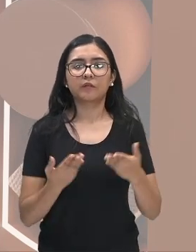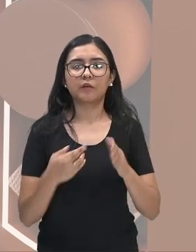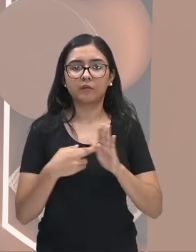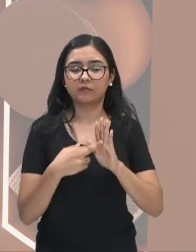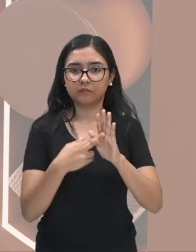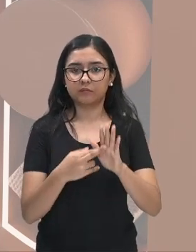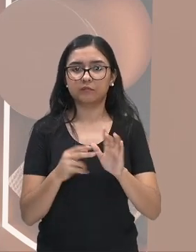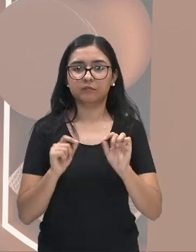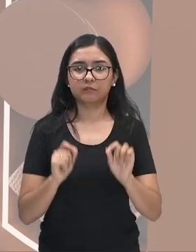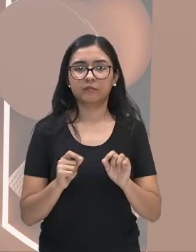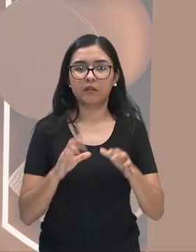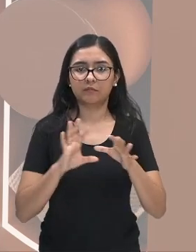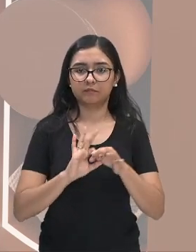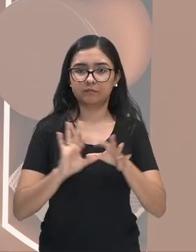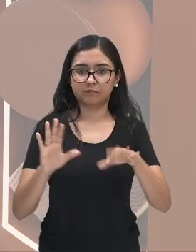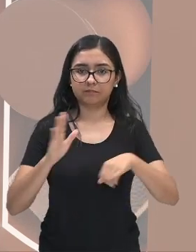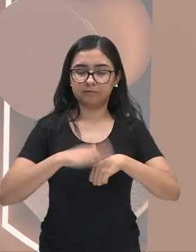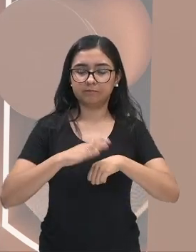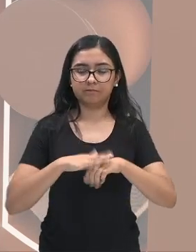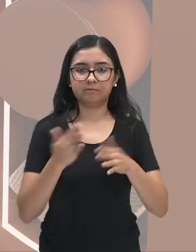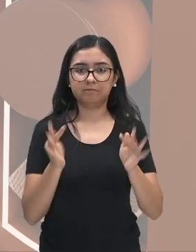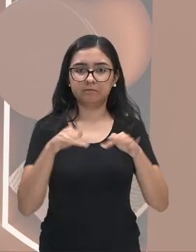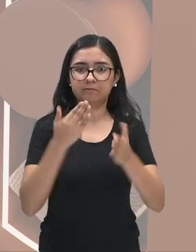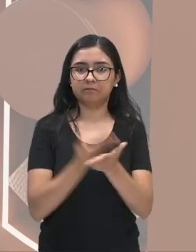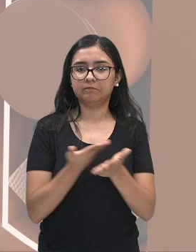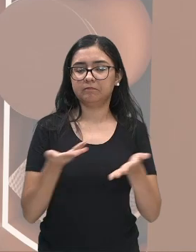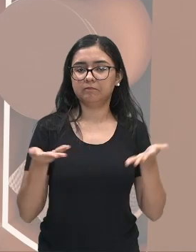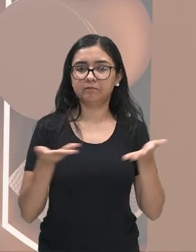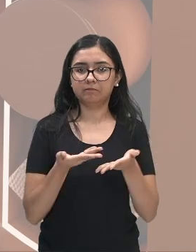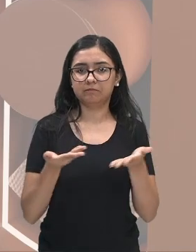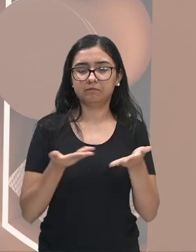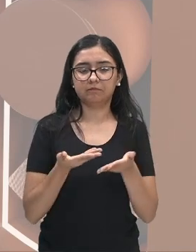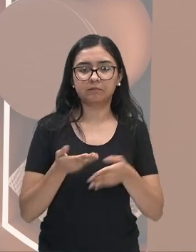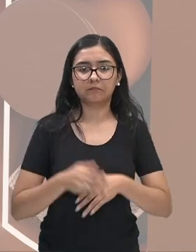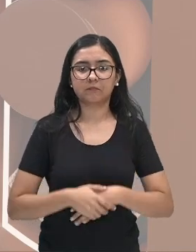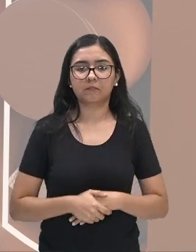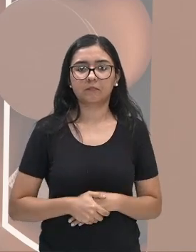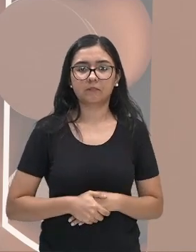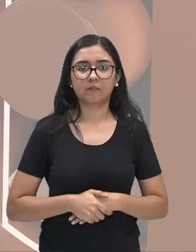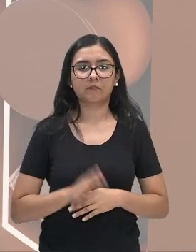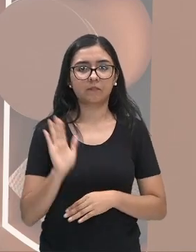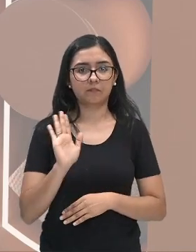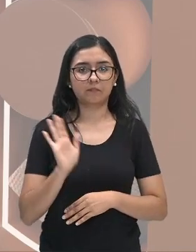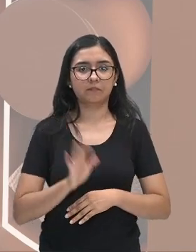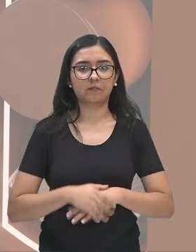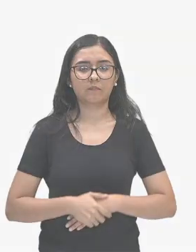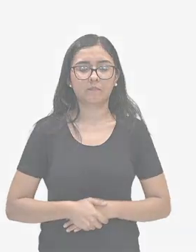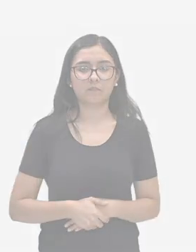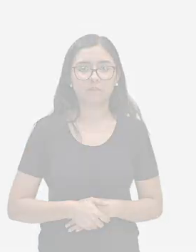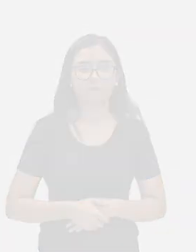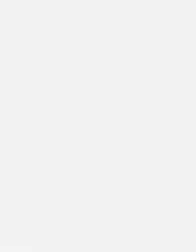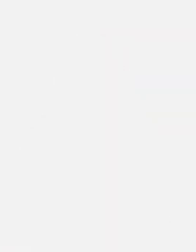nossa independência, certo? Ficamos por aqui e até uma próxima.